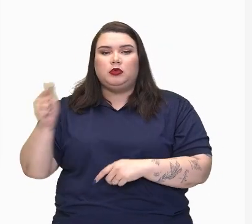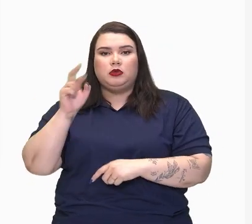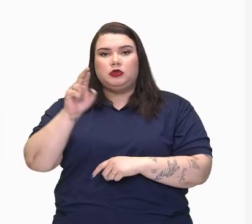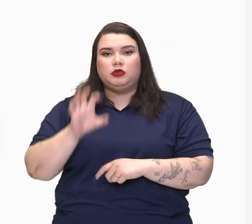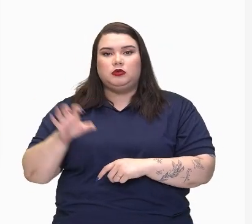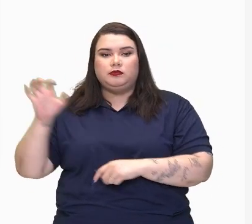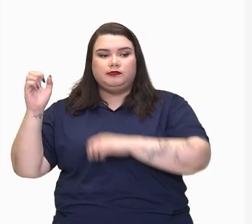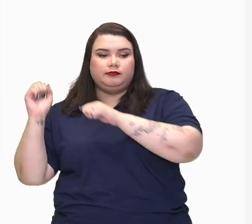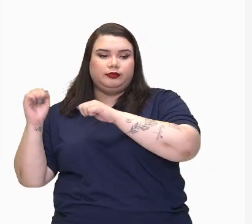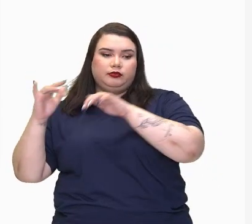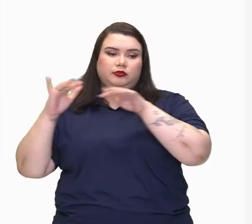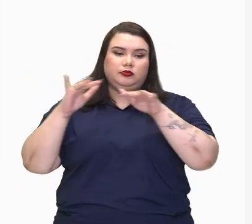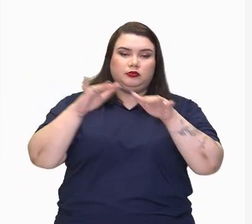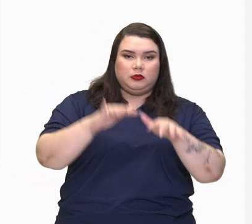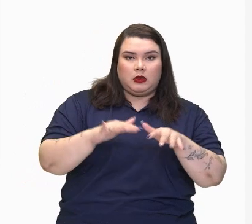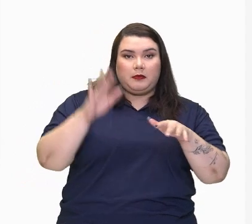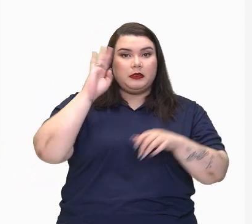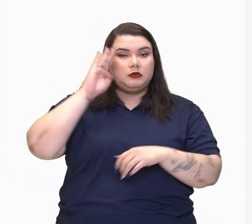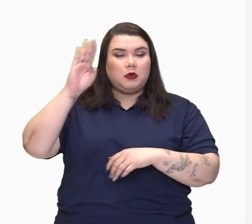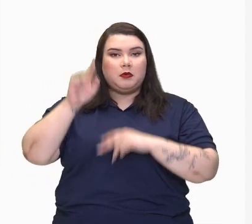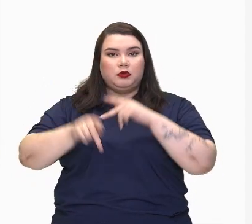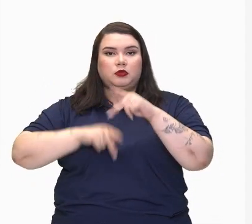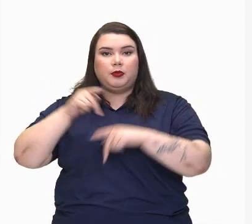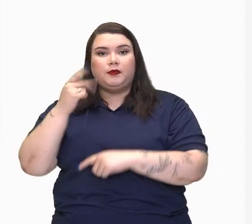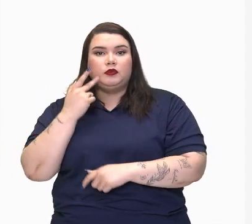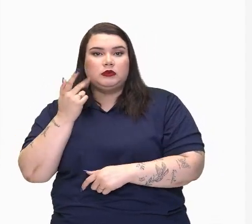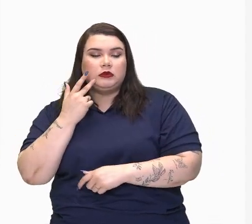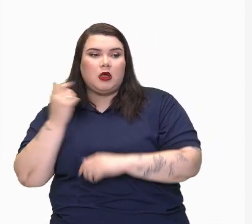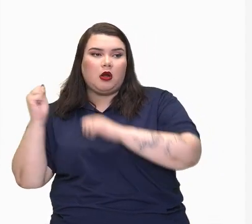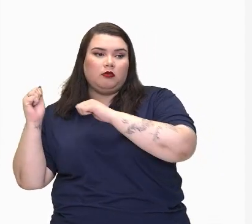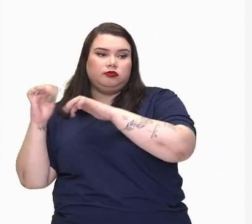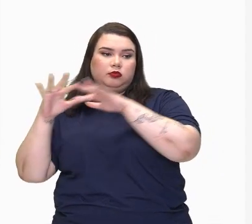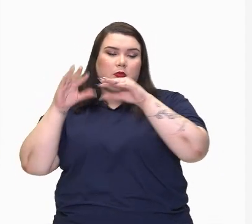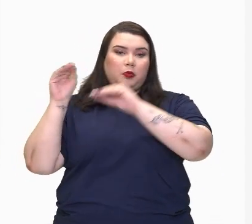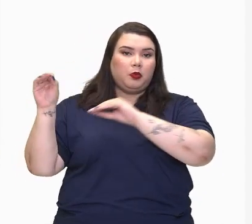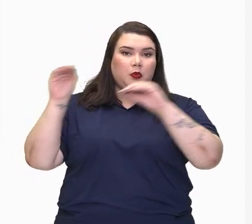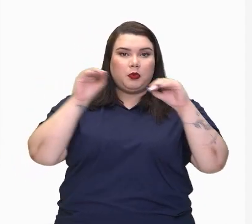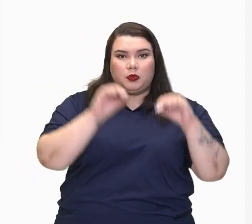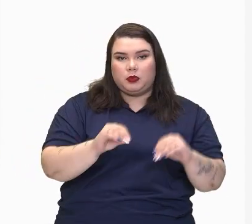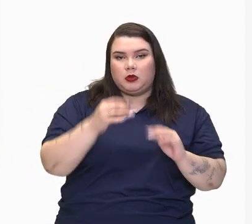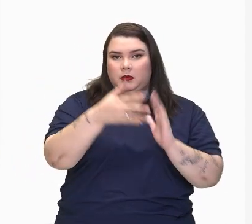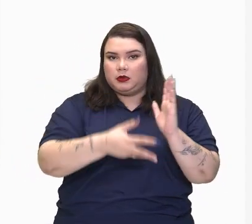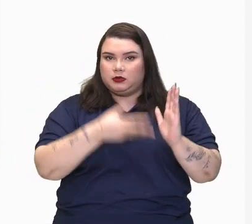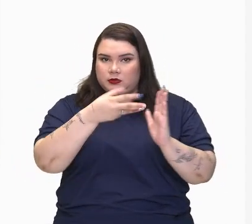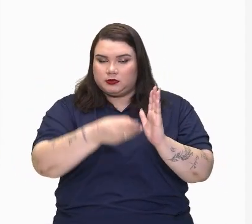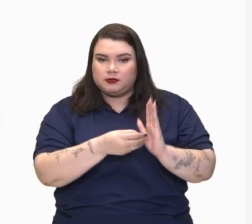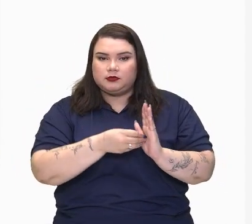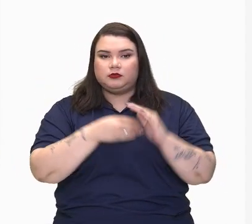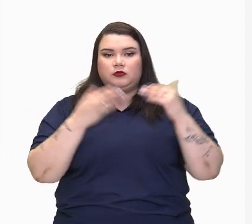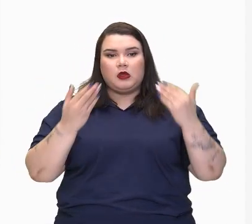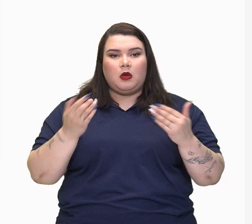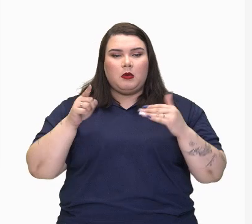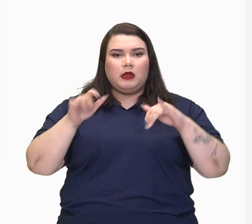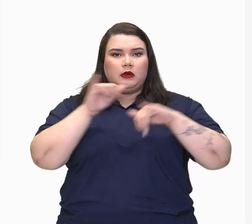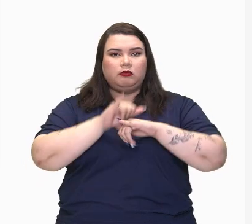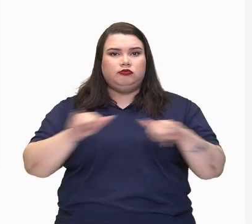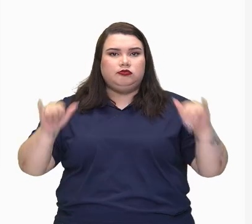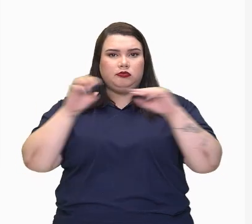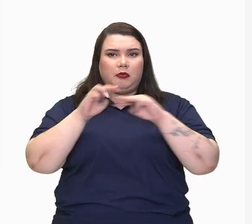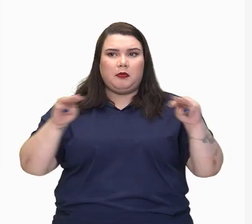principalmente vindos do Ceará, e elementos gráficos como esse tipo de propaganda, faziam com que